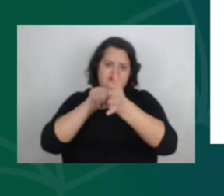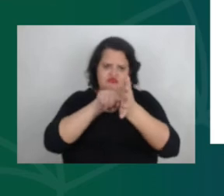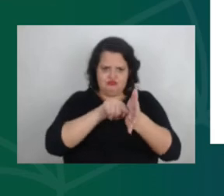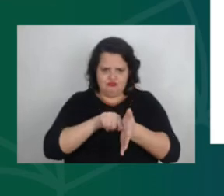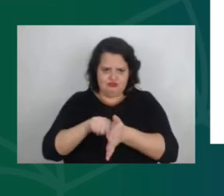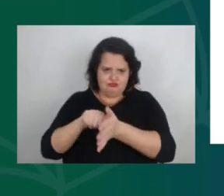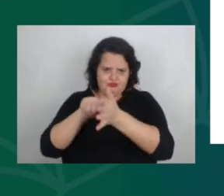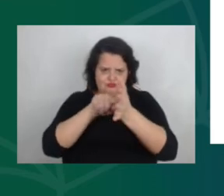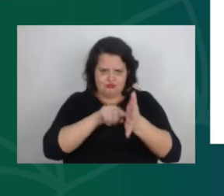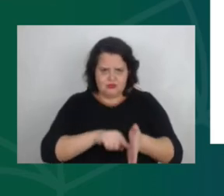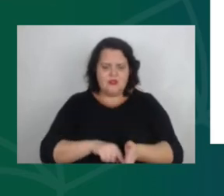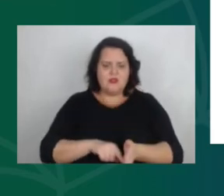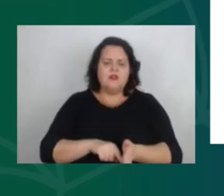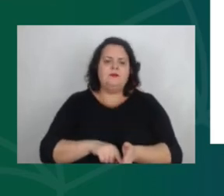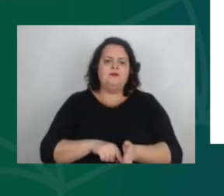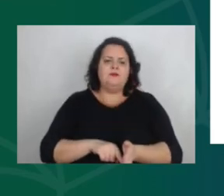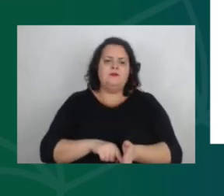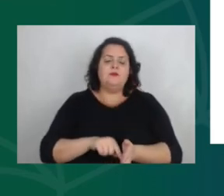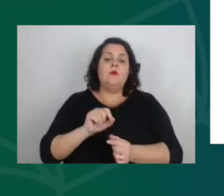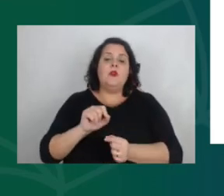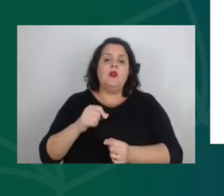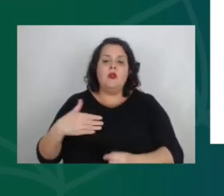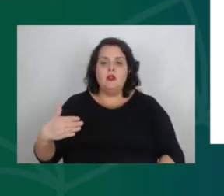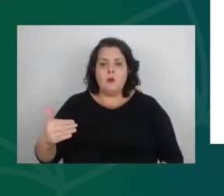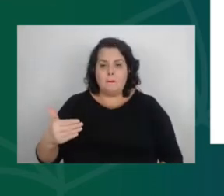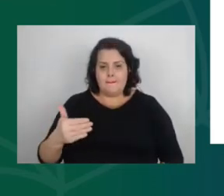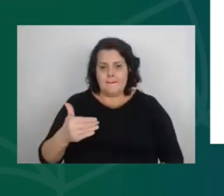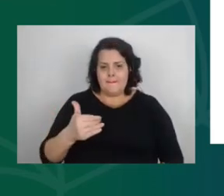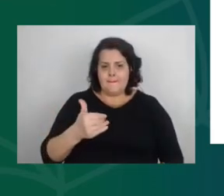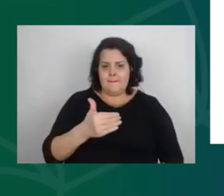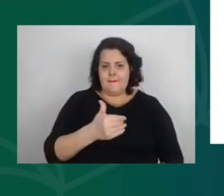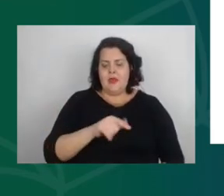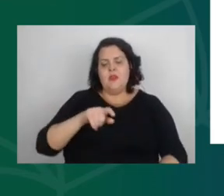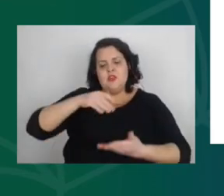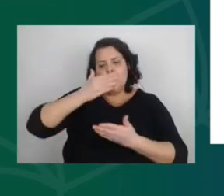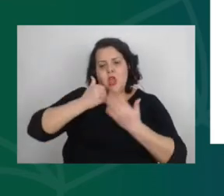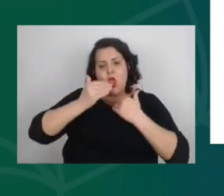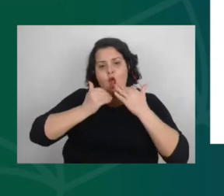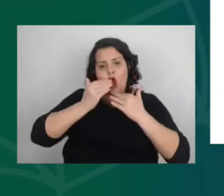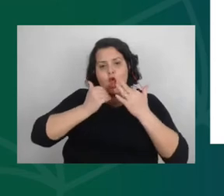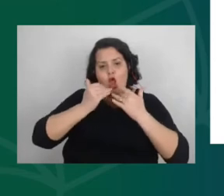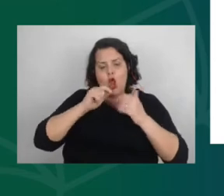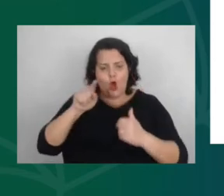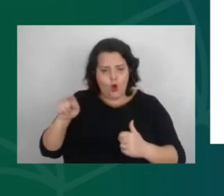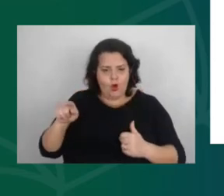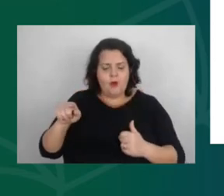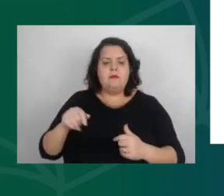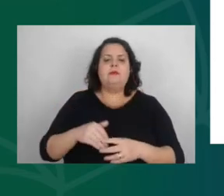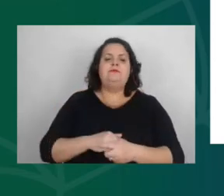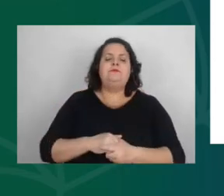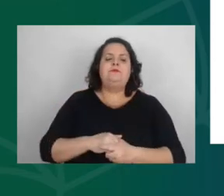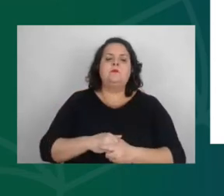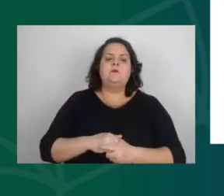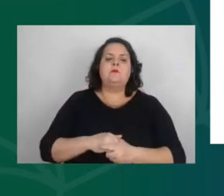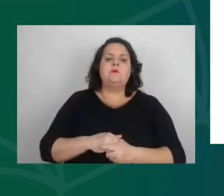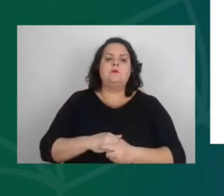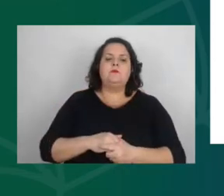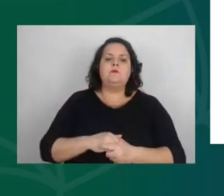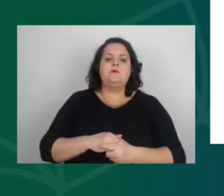Camilo, dos peixes ali que são consumidos pela região. Então, focamos nessa espécie aqui, o